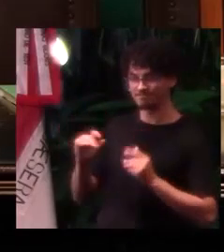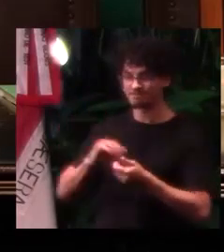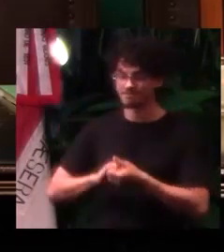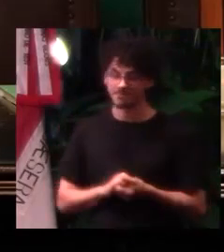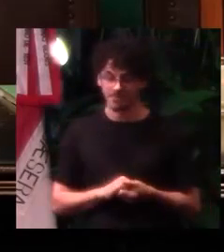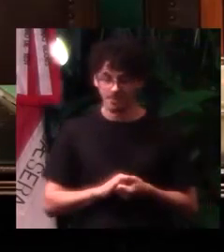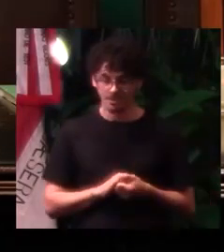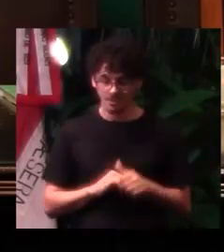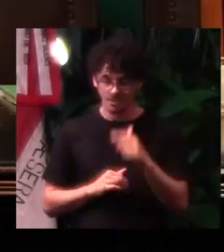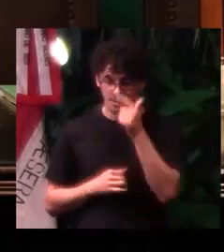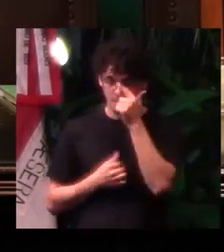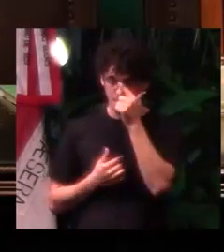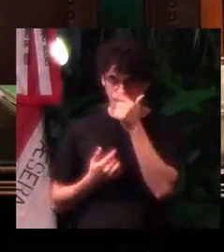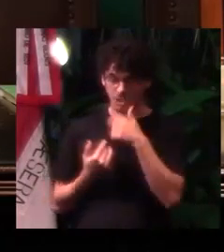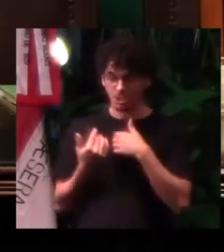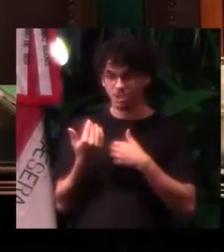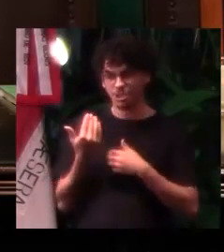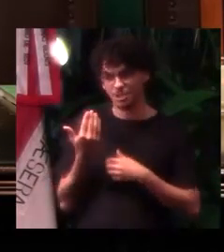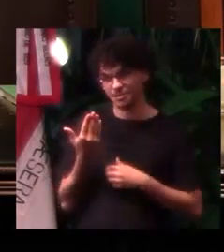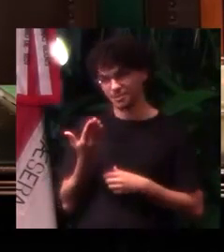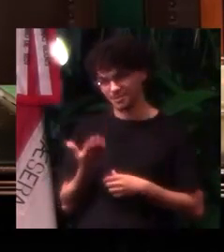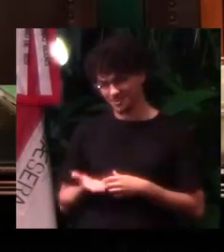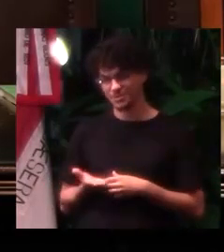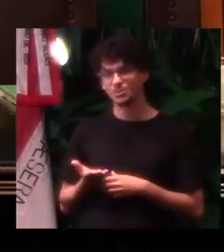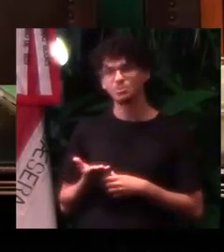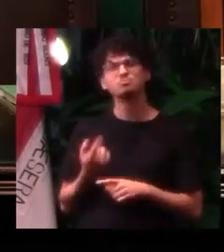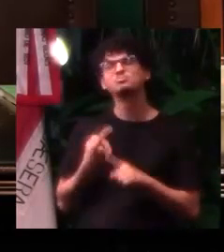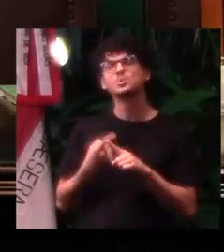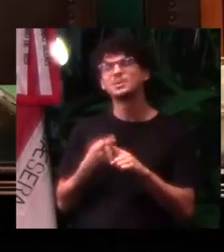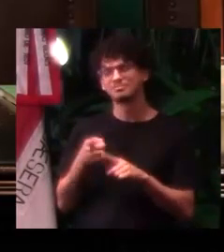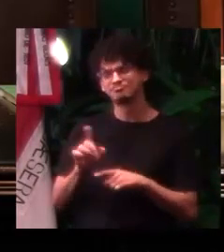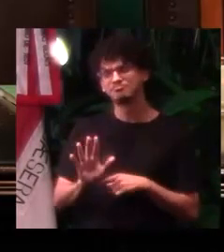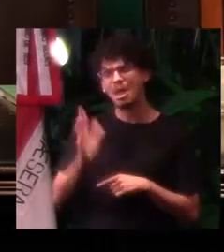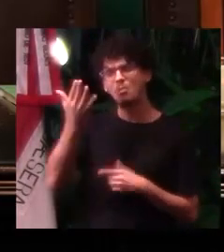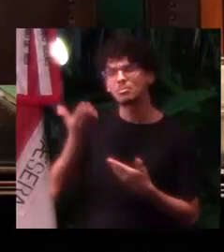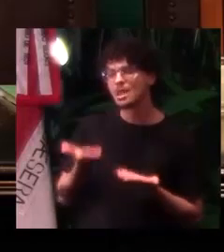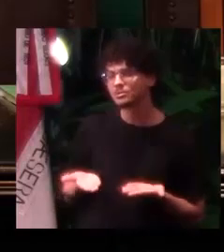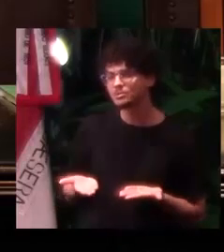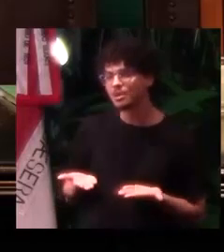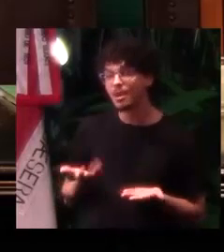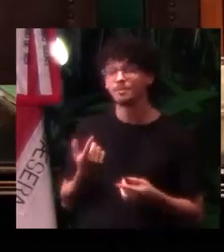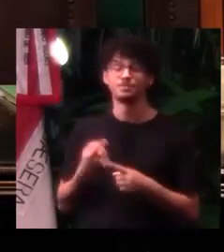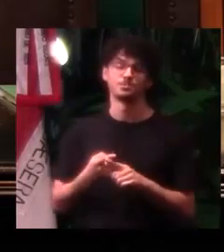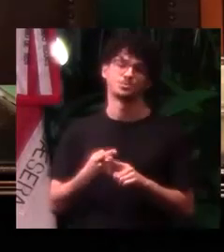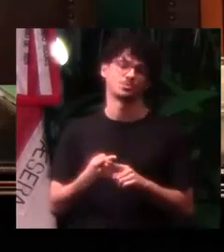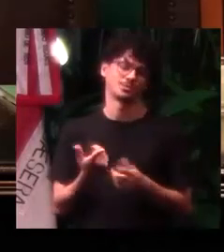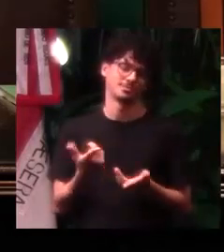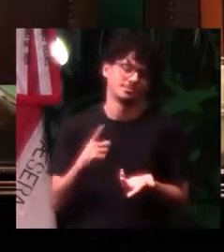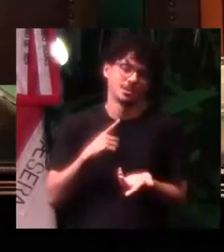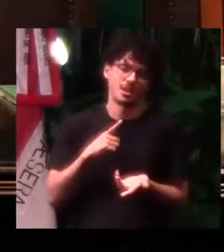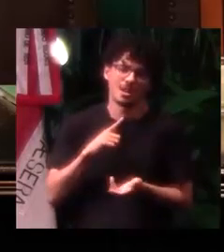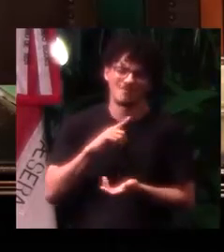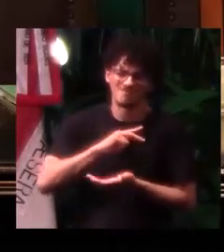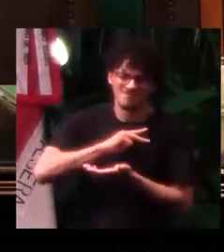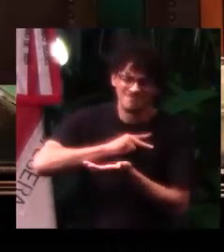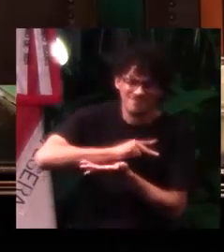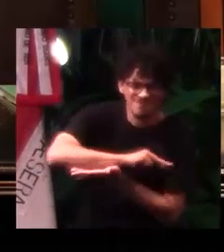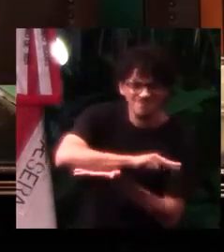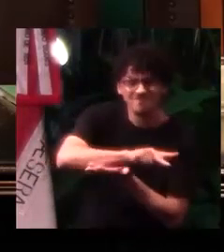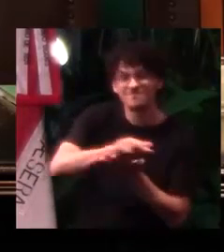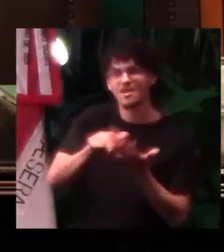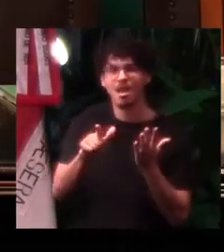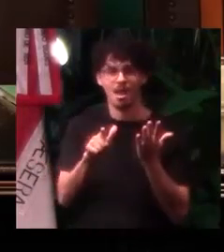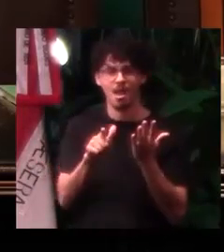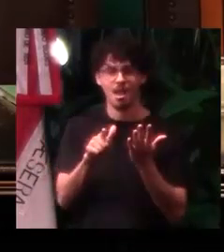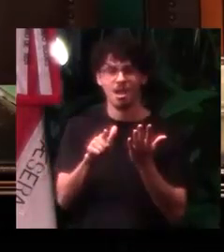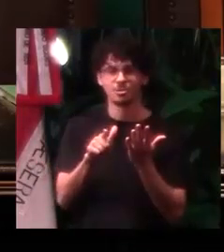E isso acaba ocorrendo porque existem vários elementos ali que eles, de